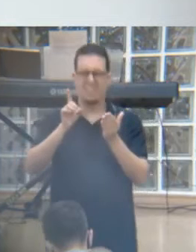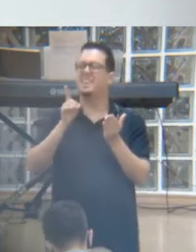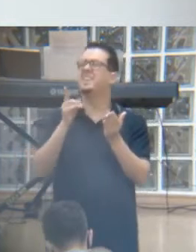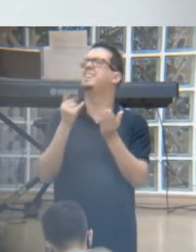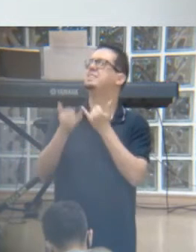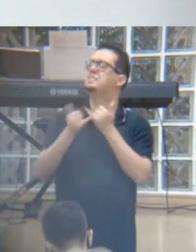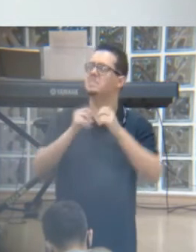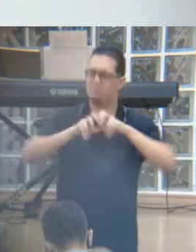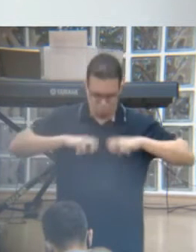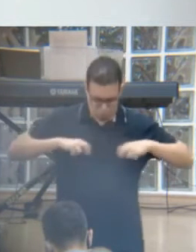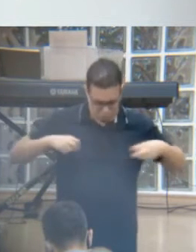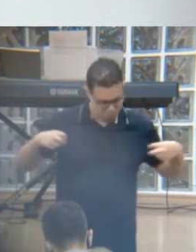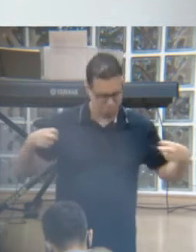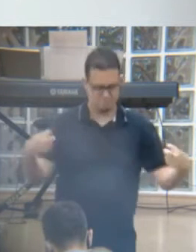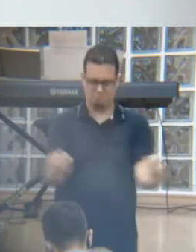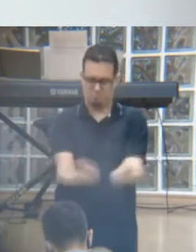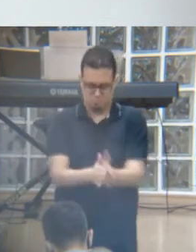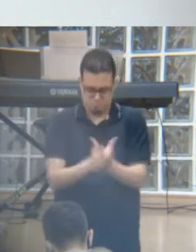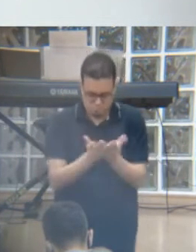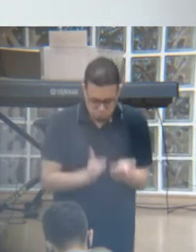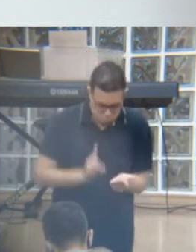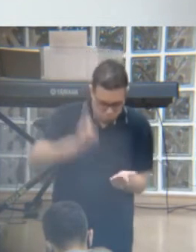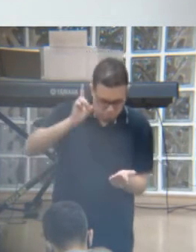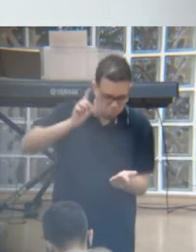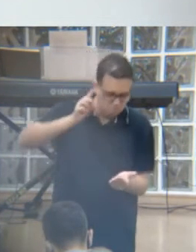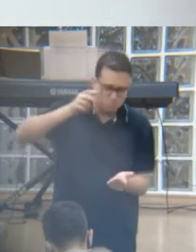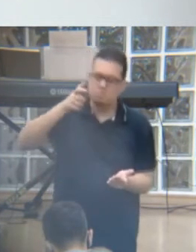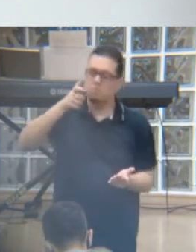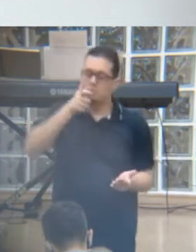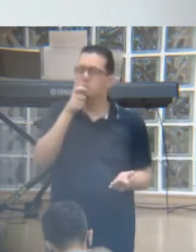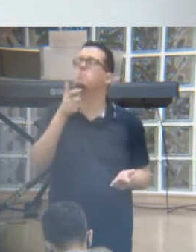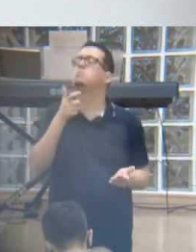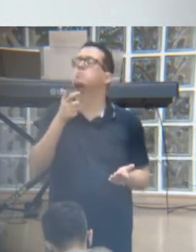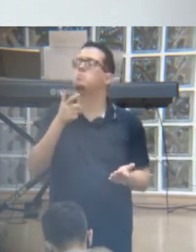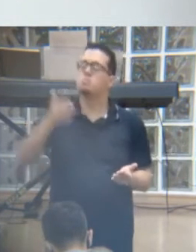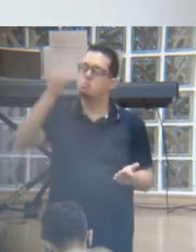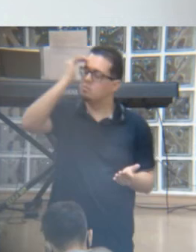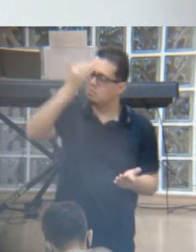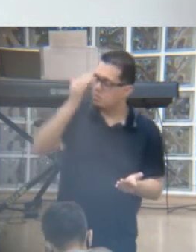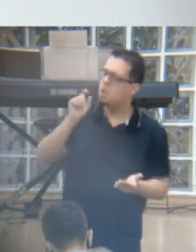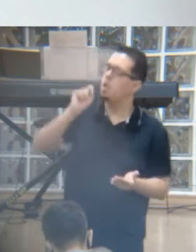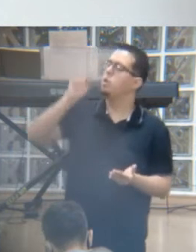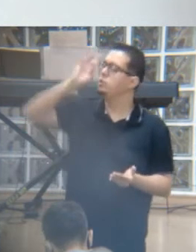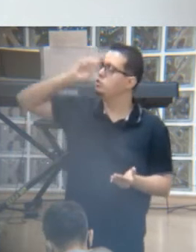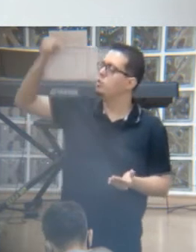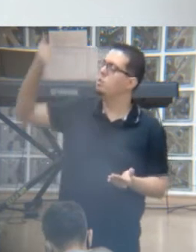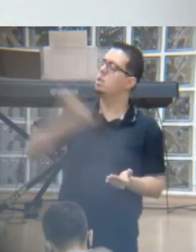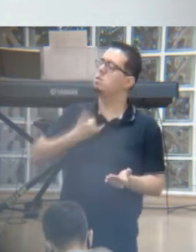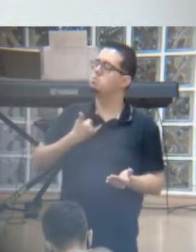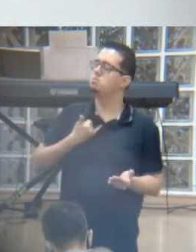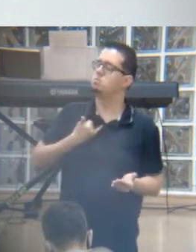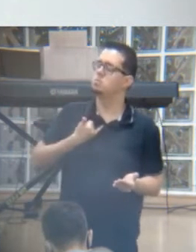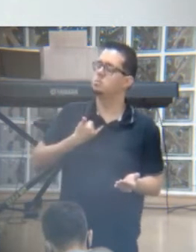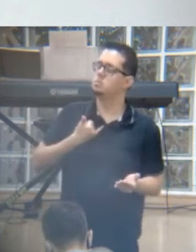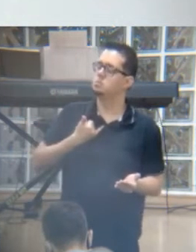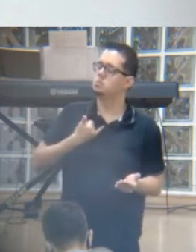benditos pés para ouvir a ministração da Tua palavra. Fala conosco, Senhor, na instrumentalidade